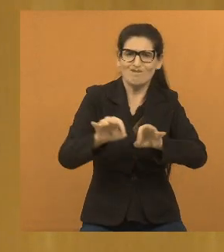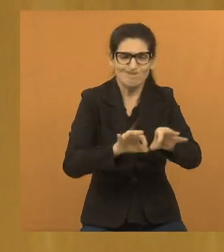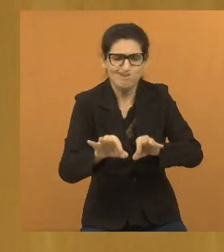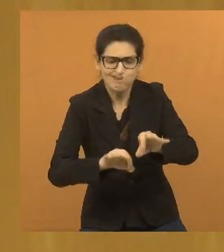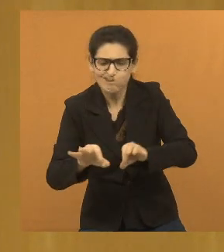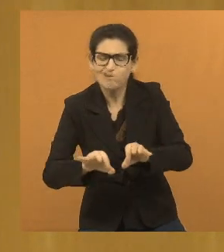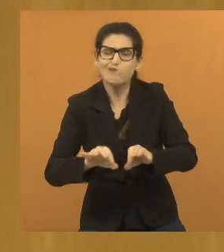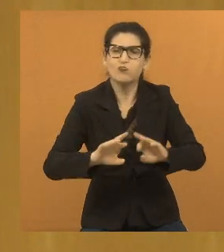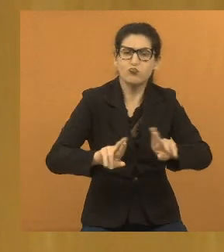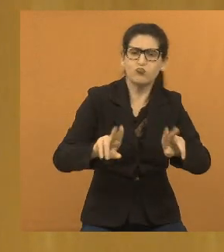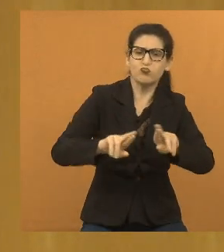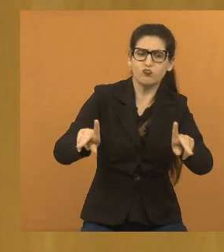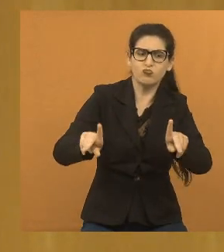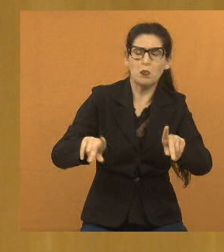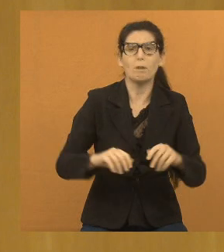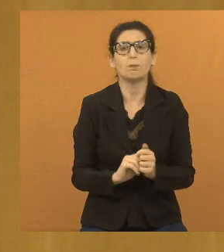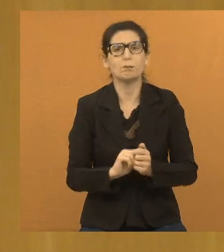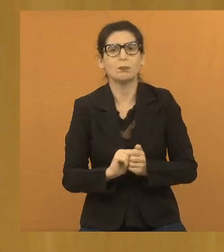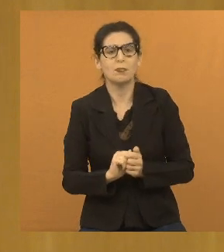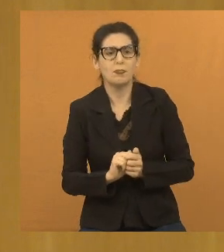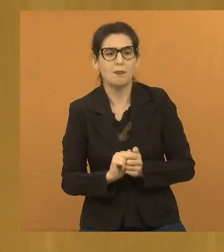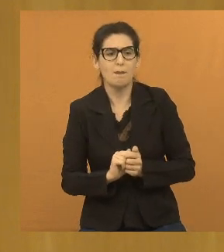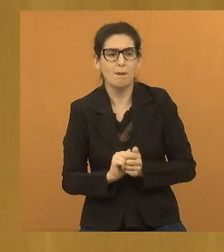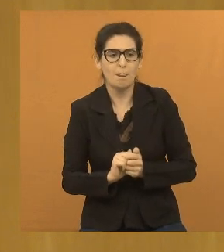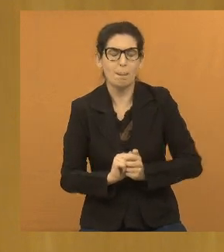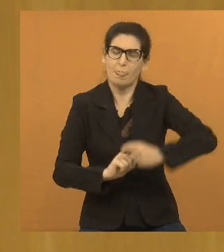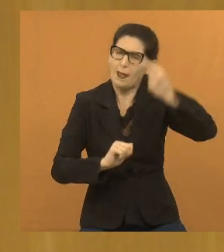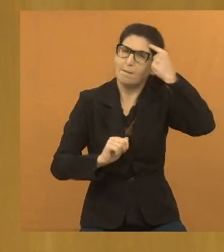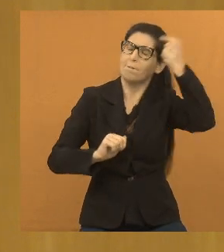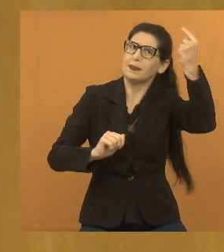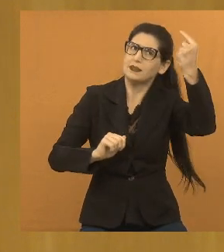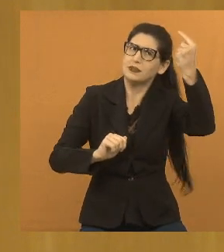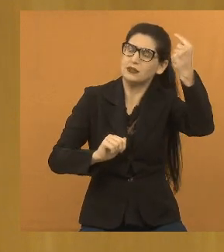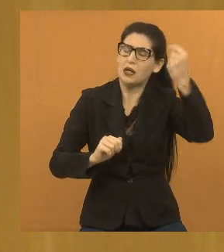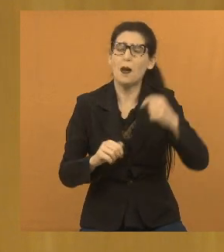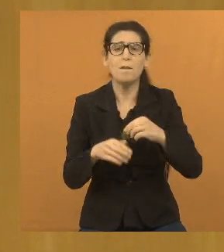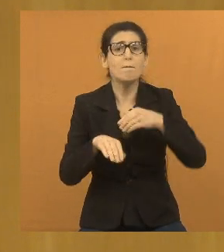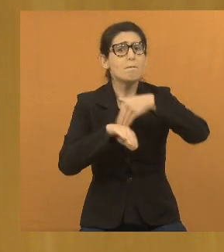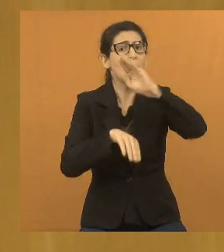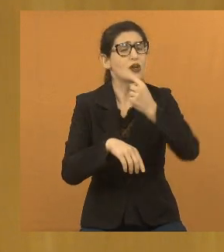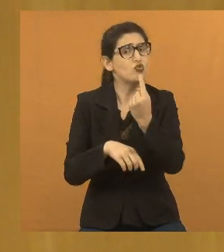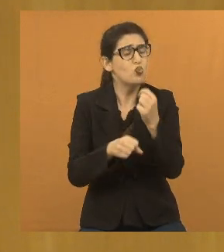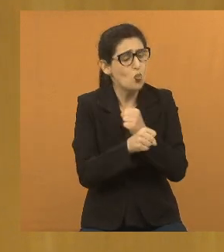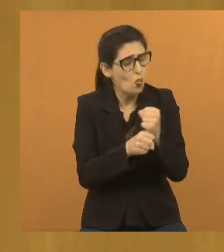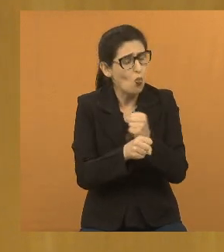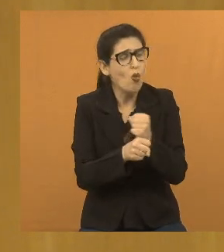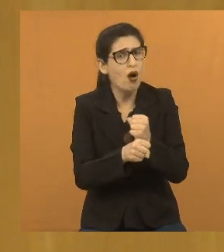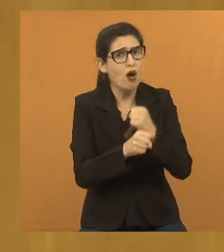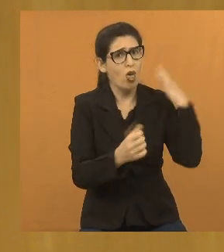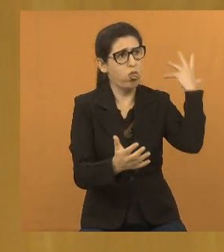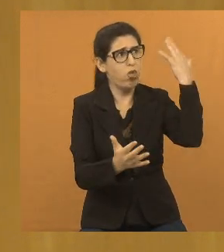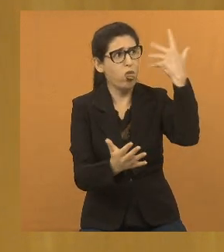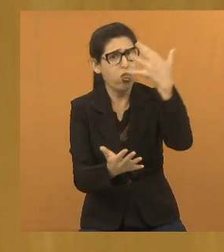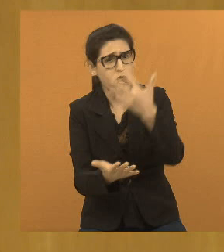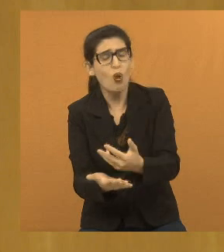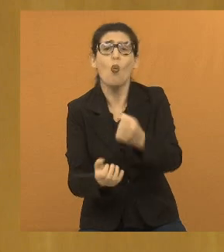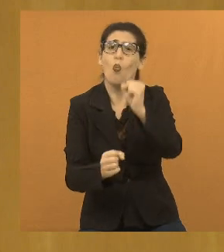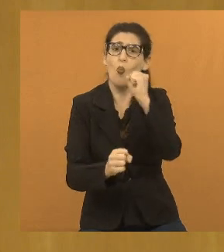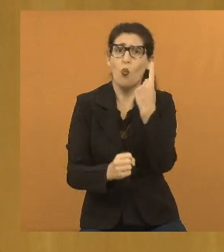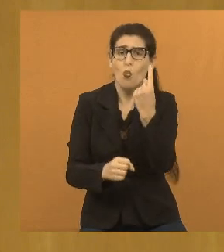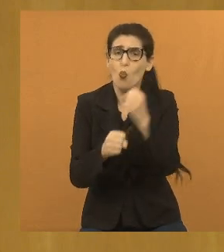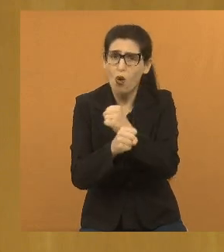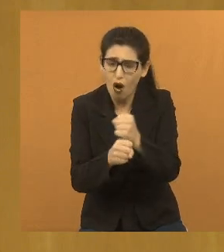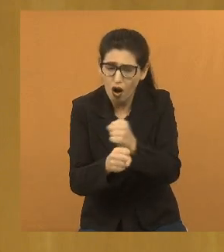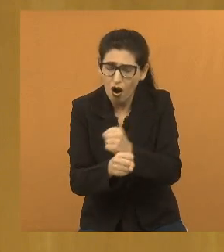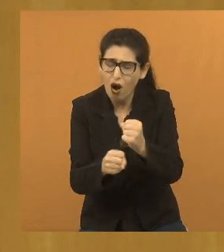feito um amplo trabalho de discussões que está durando há mais de um ano. Ele vem sendo realizado, né,